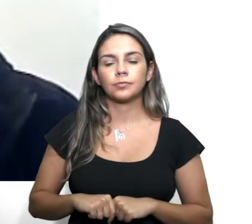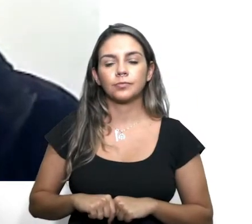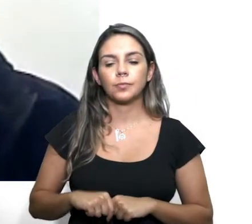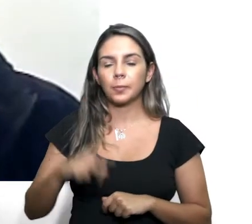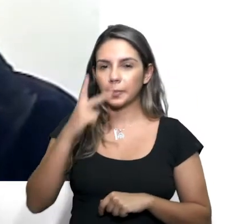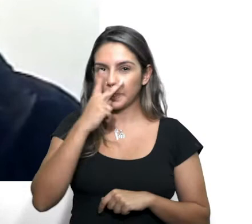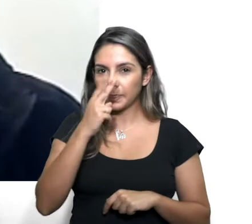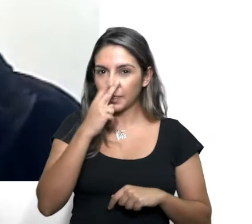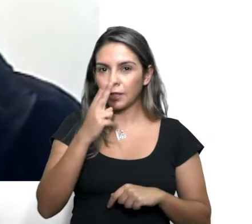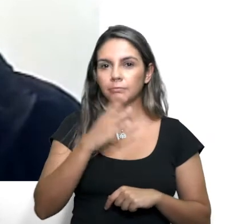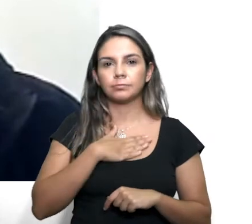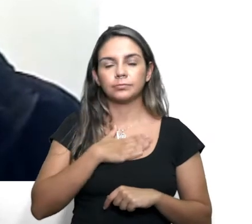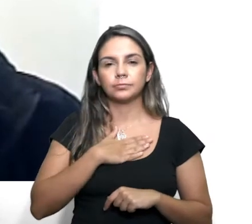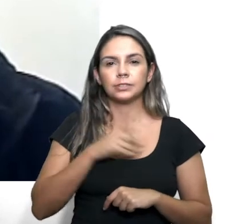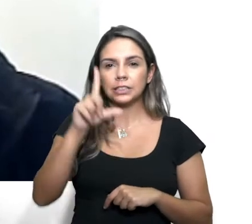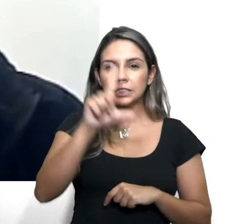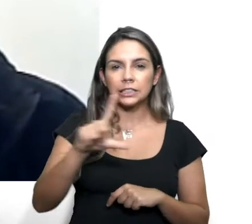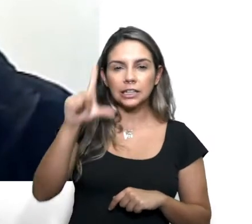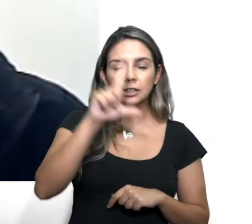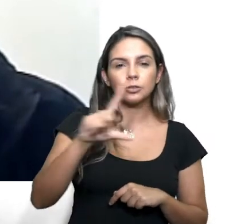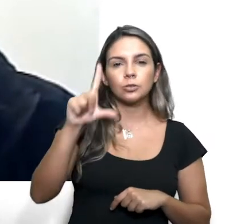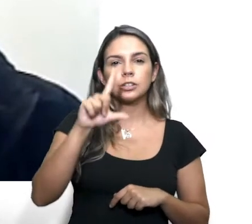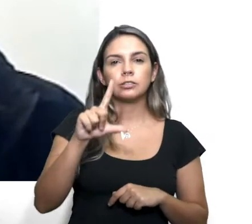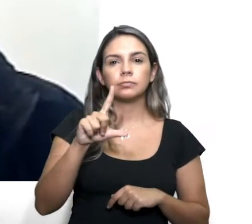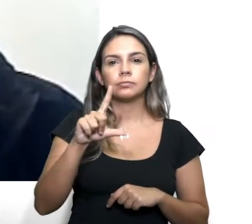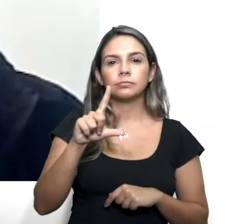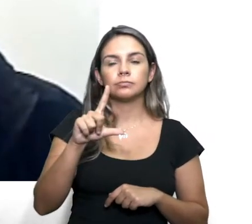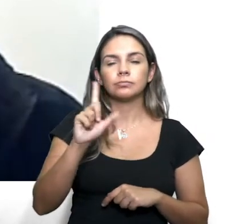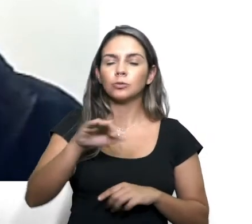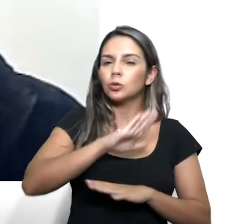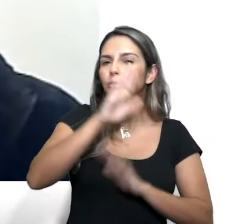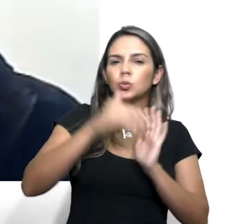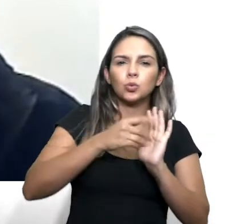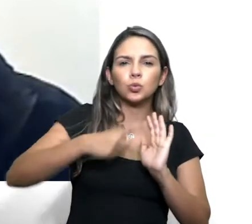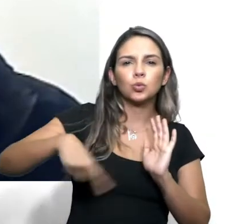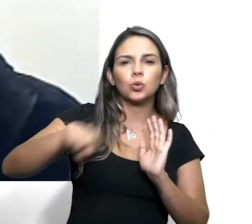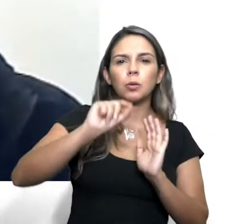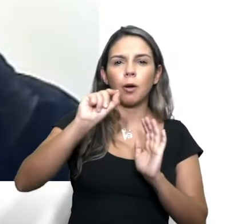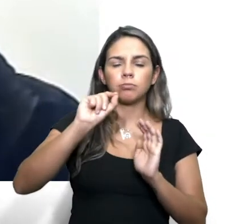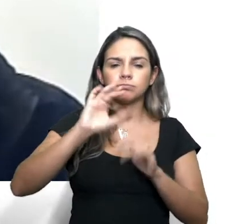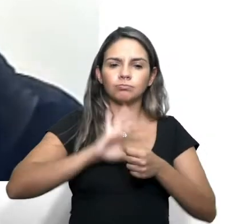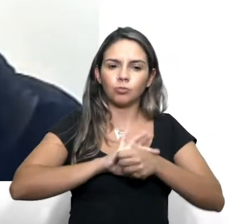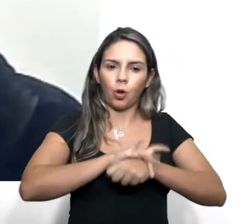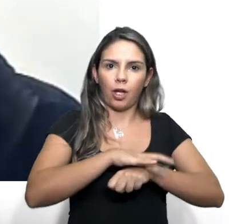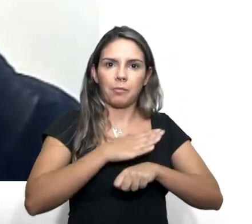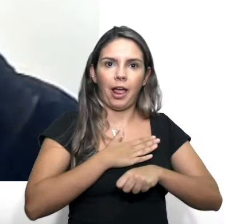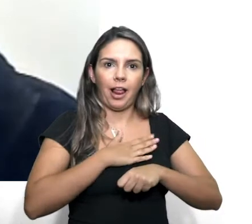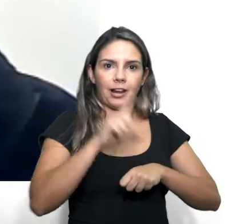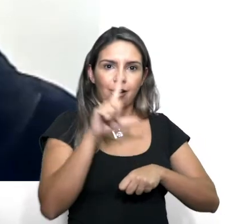acho que a literatura no geral é um pouco conservadora.